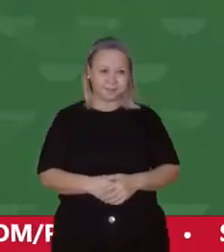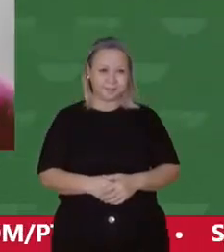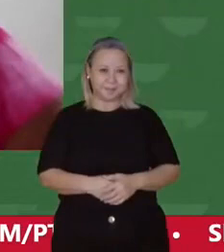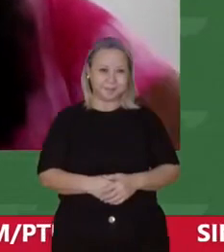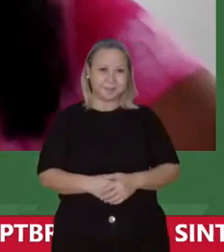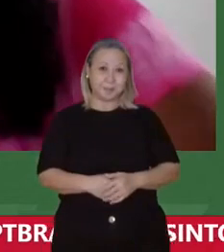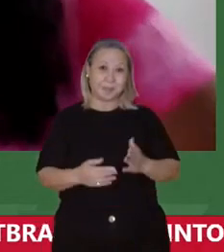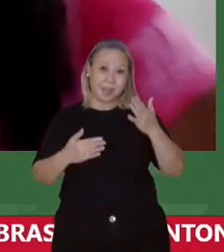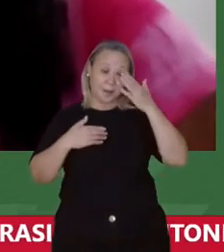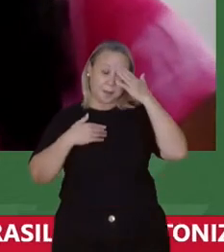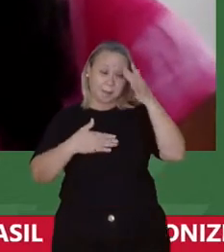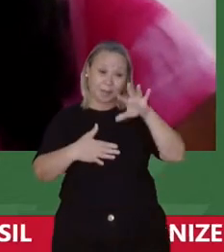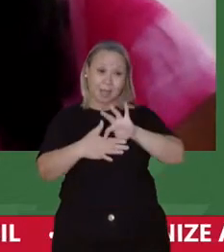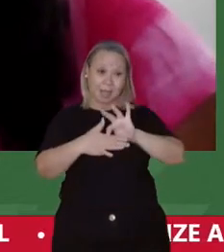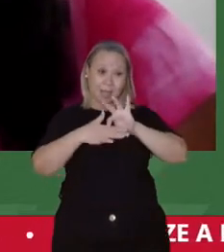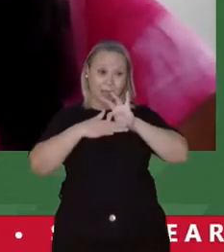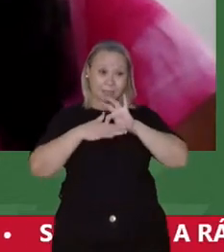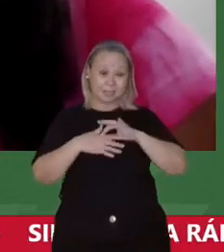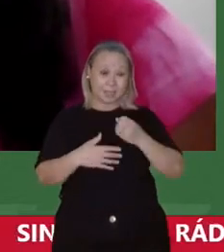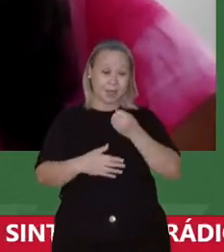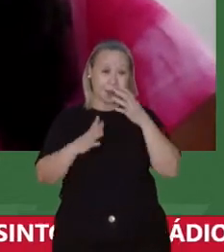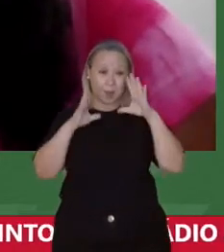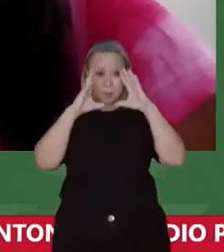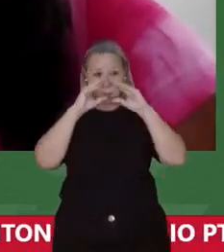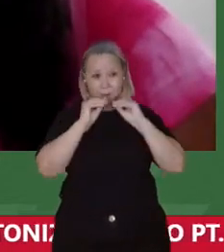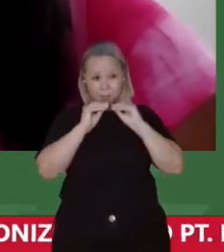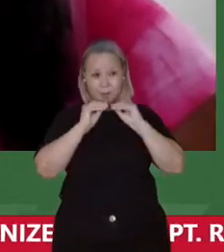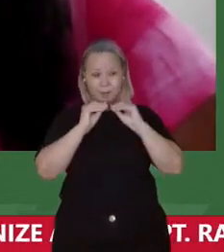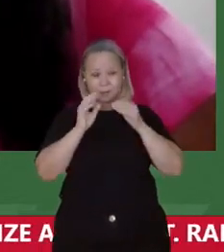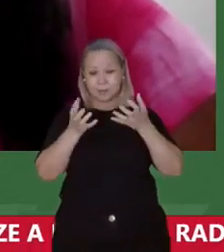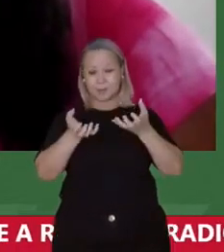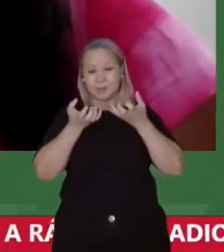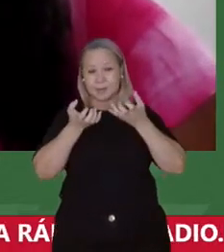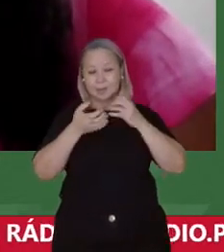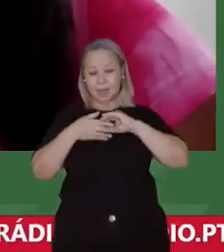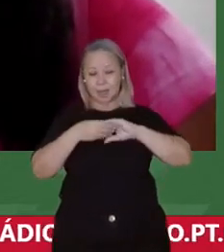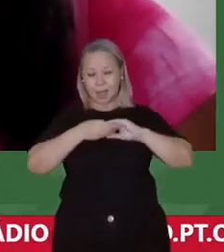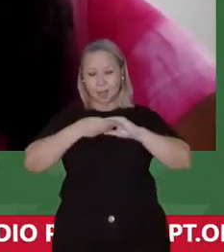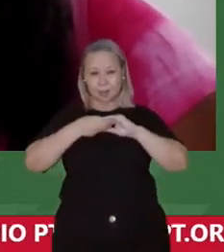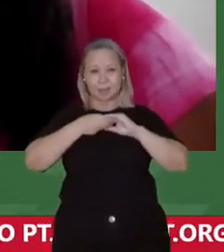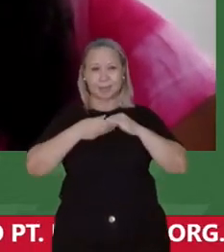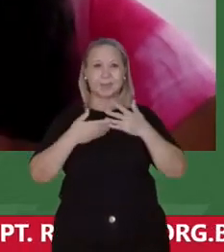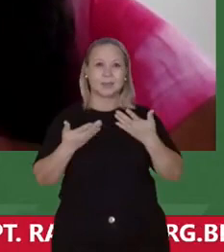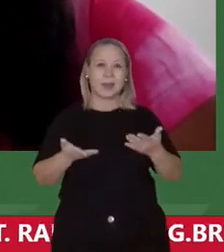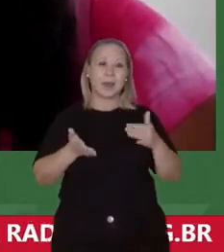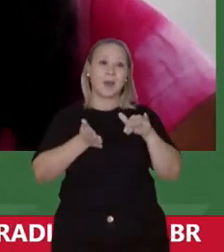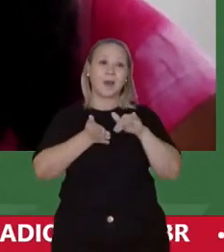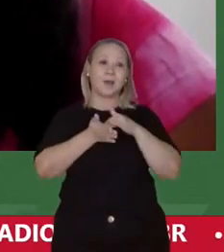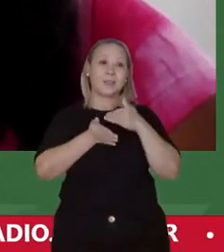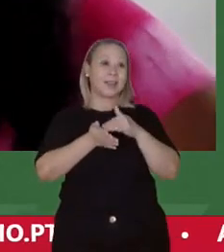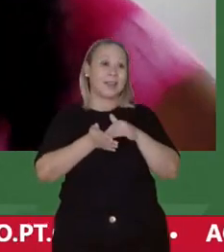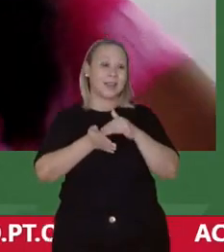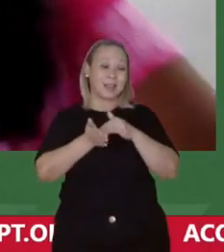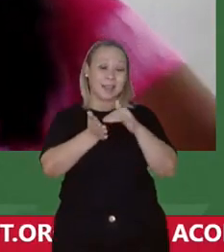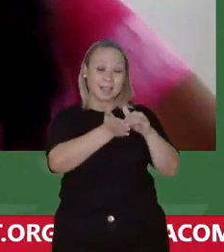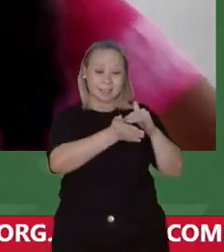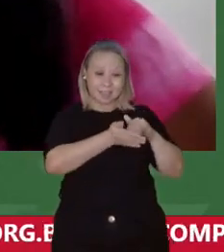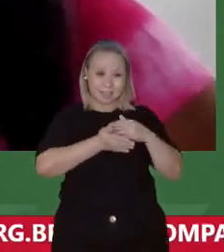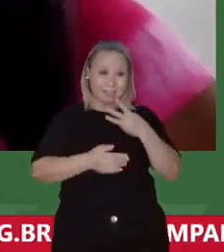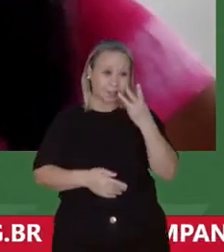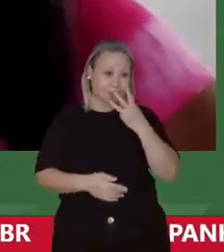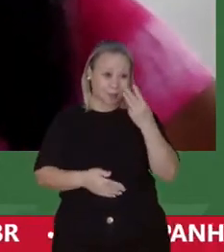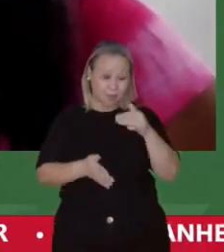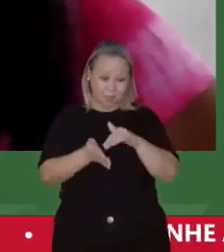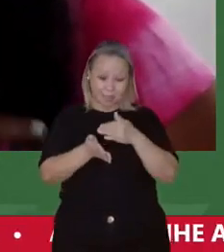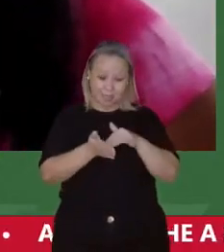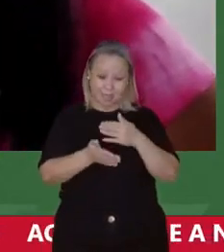Obrigada, líder. Boa noite. Quero saudar aqui meus secretários, meus 3